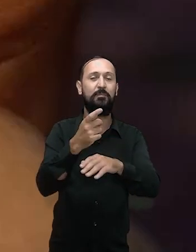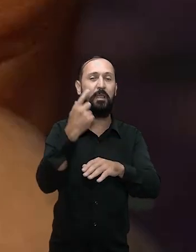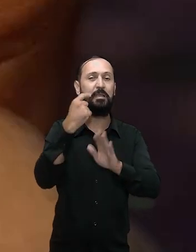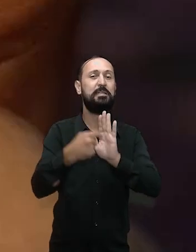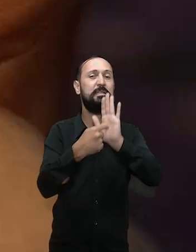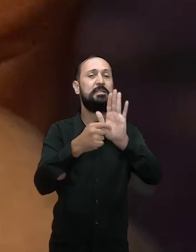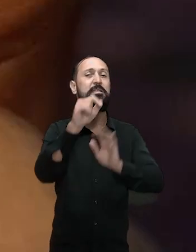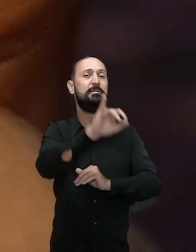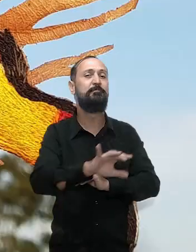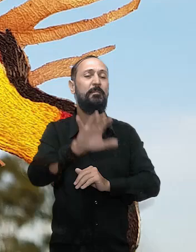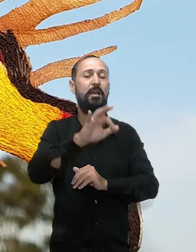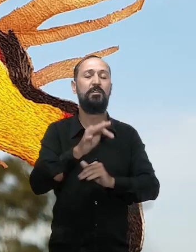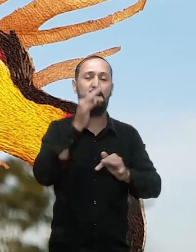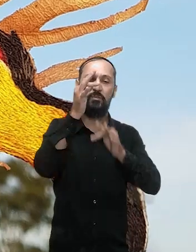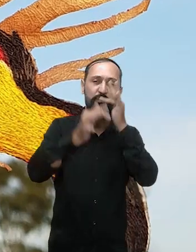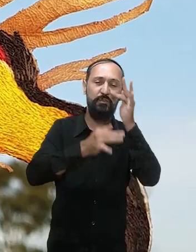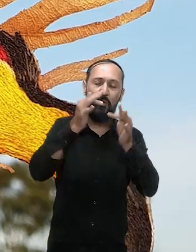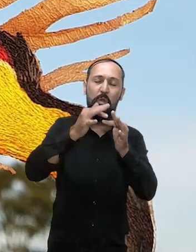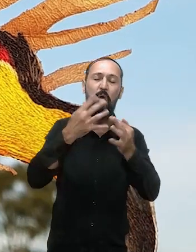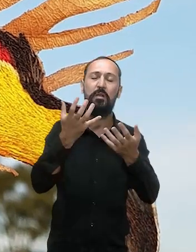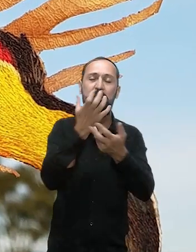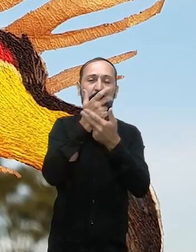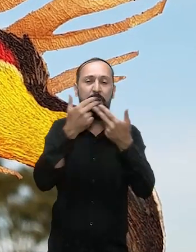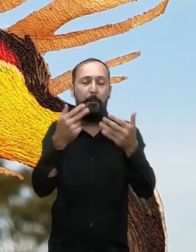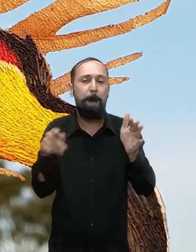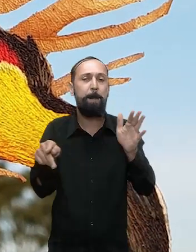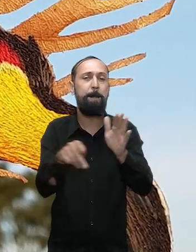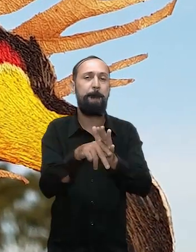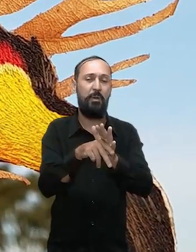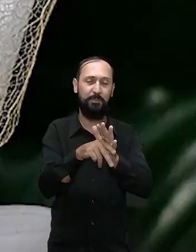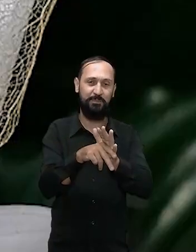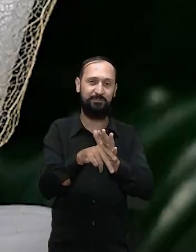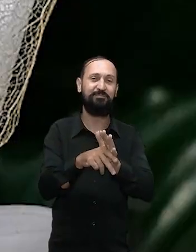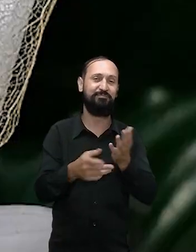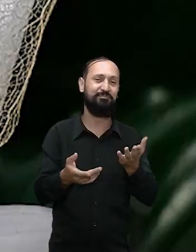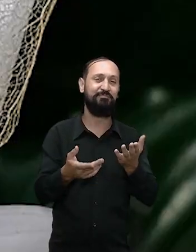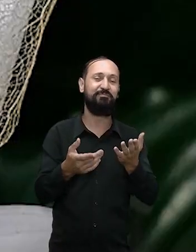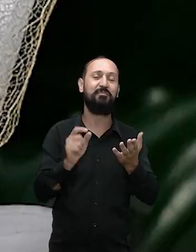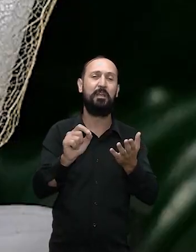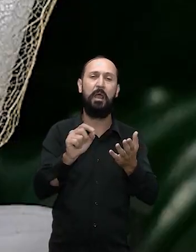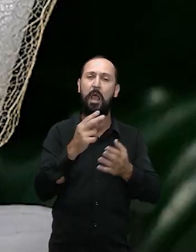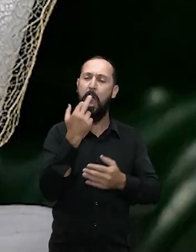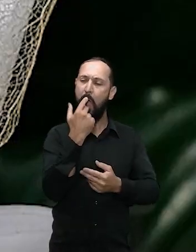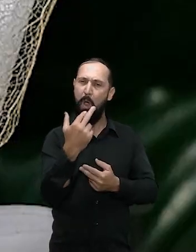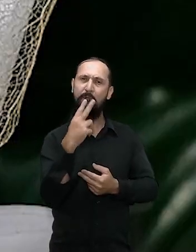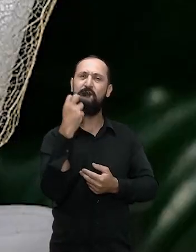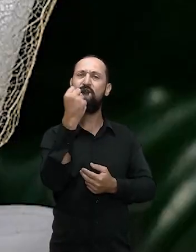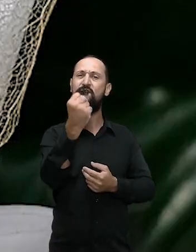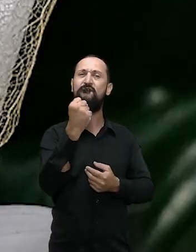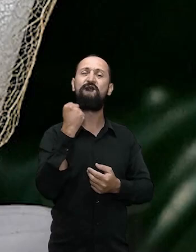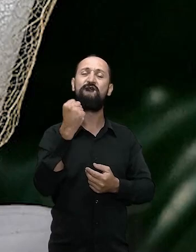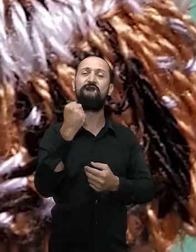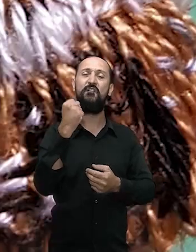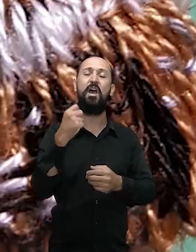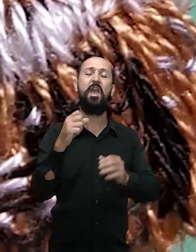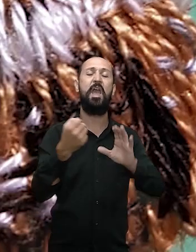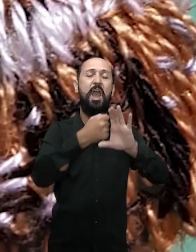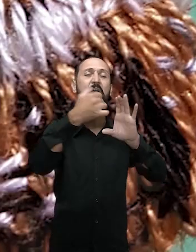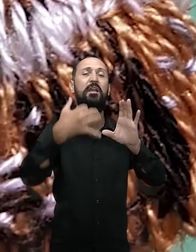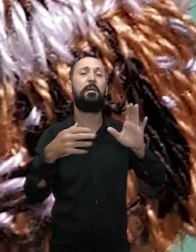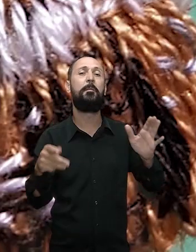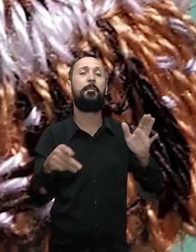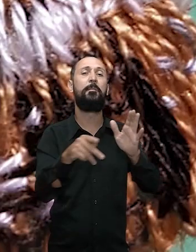urucum. As imagens são de flores e animais da fauna e flora. As cores fortes e vibrantes